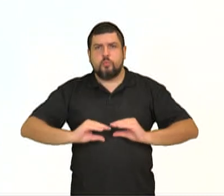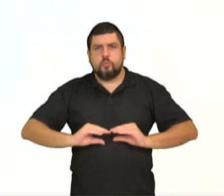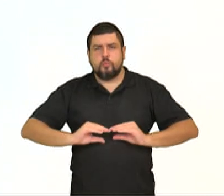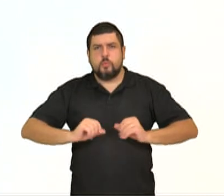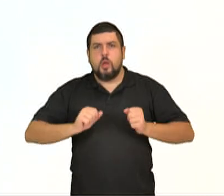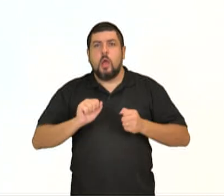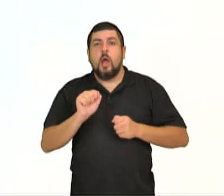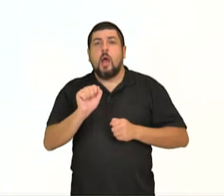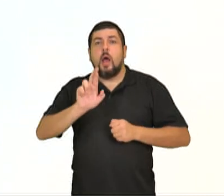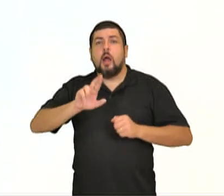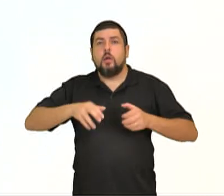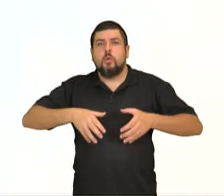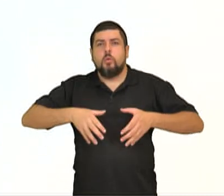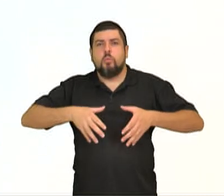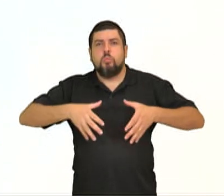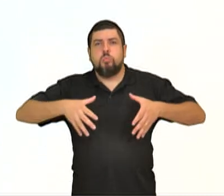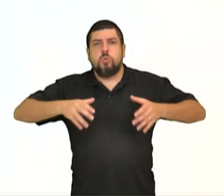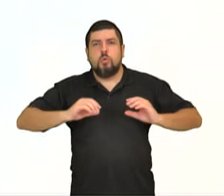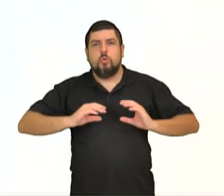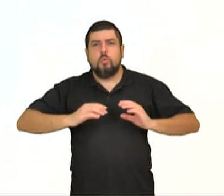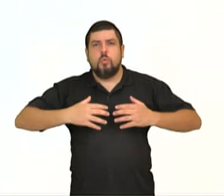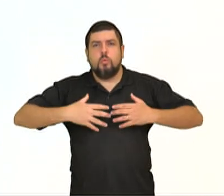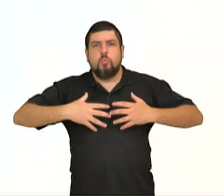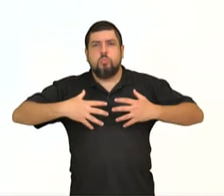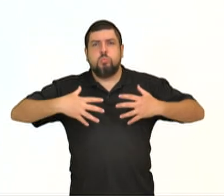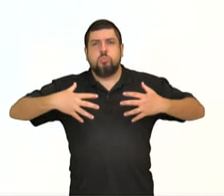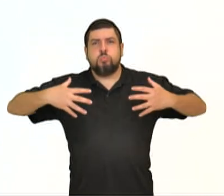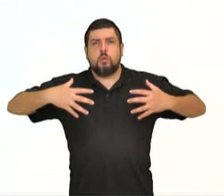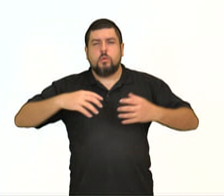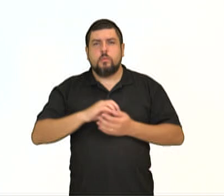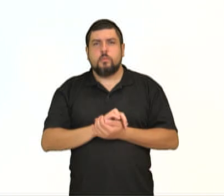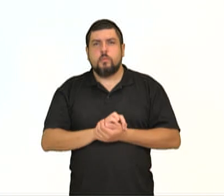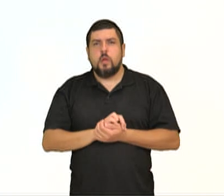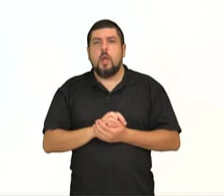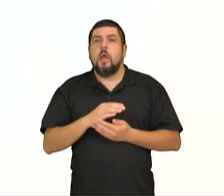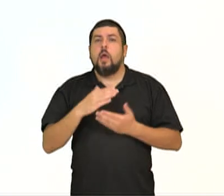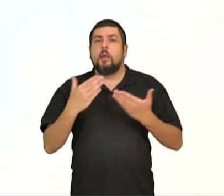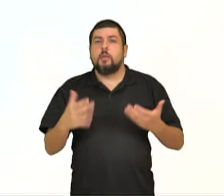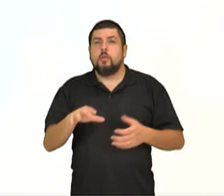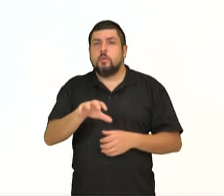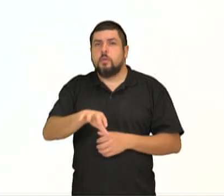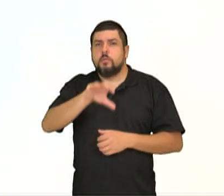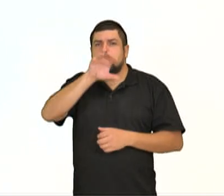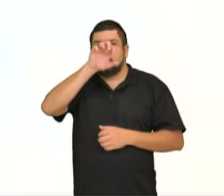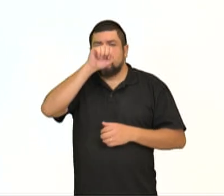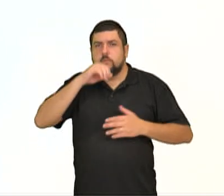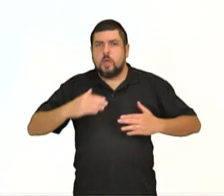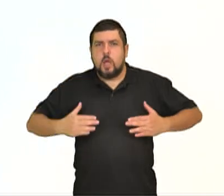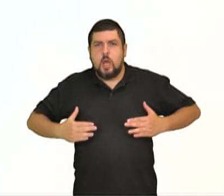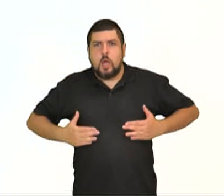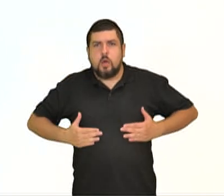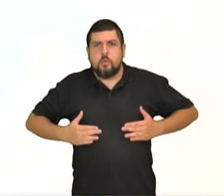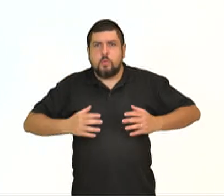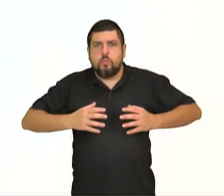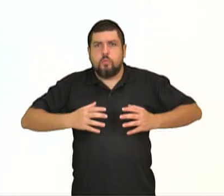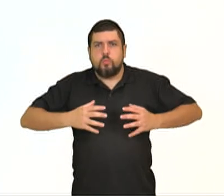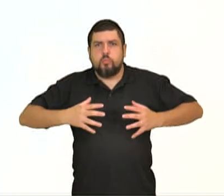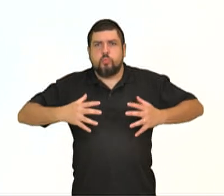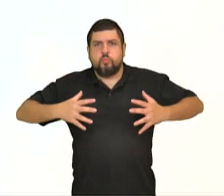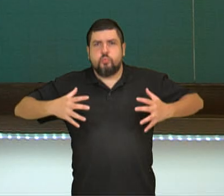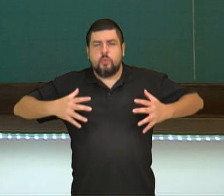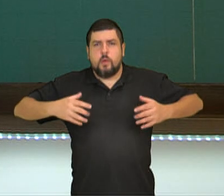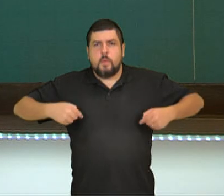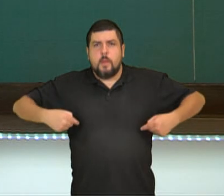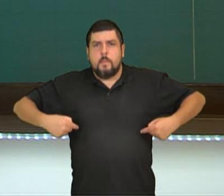o oxigênio para dentro do nosso corpo. Então, na inspiração, as costelas elevam, os músculos